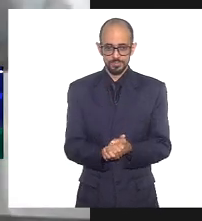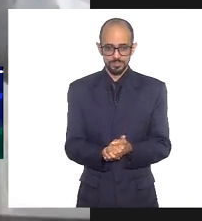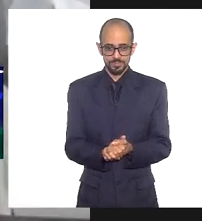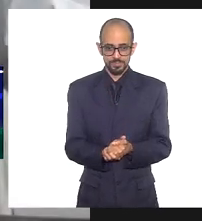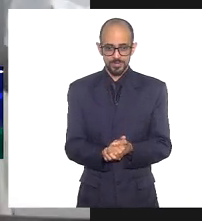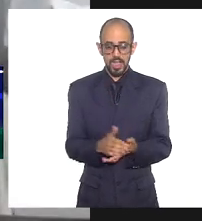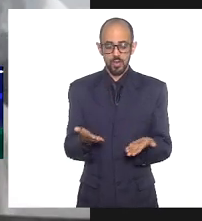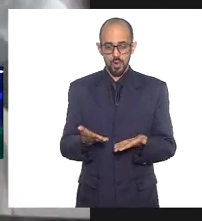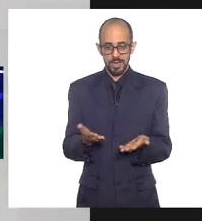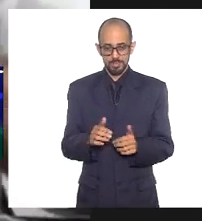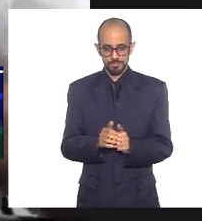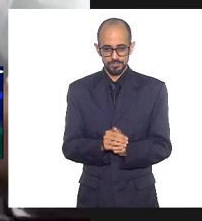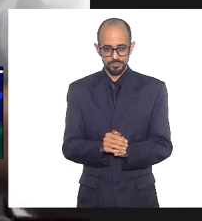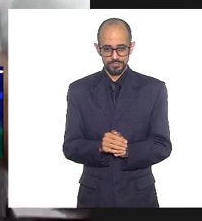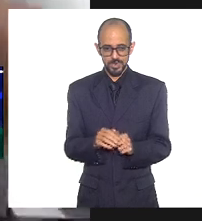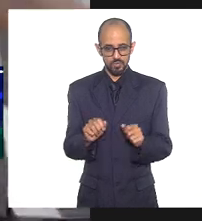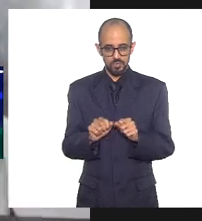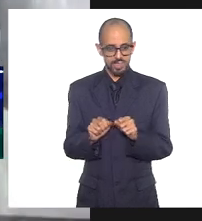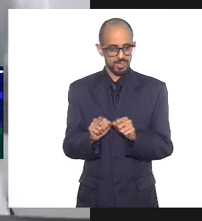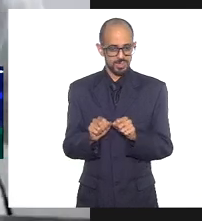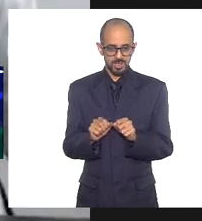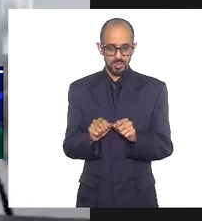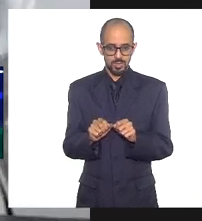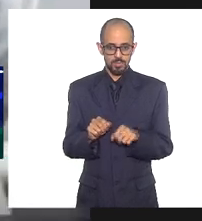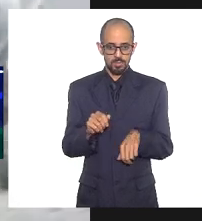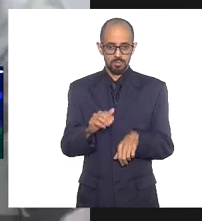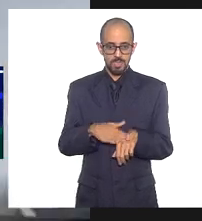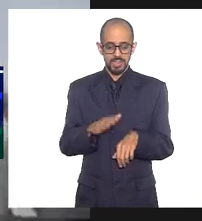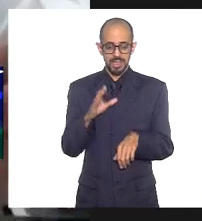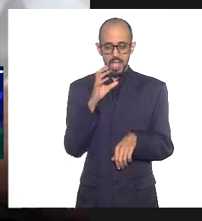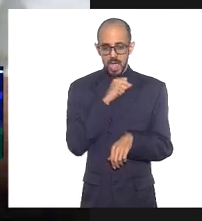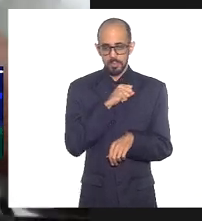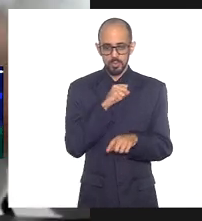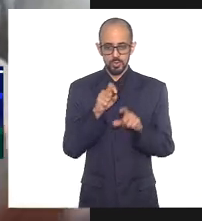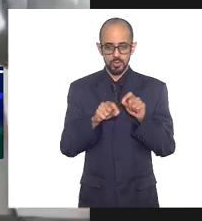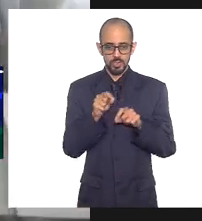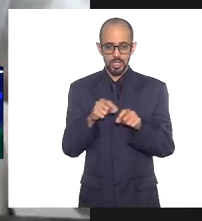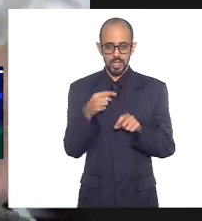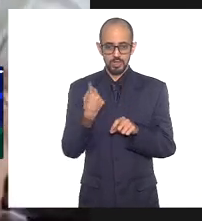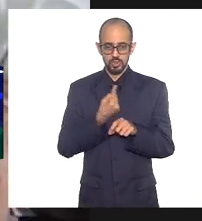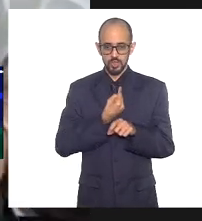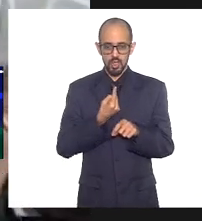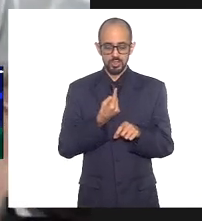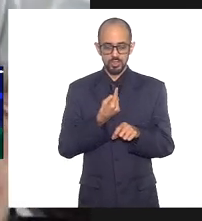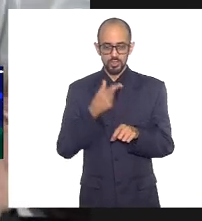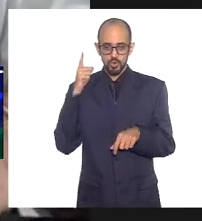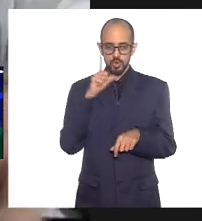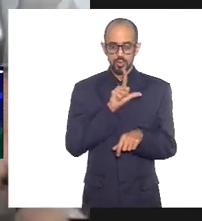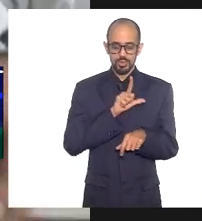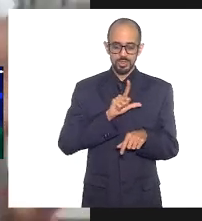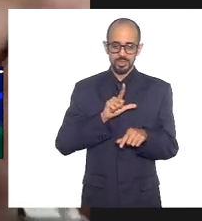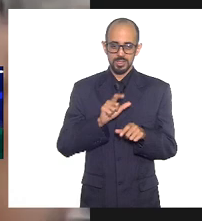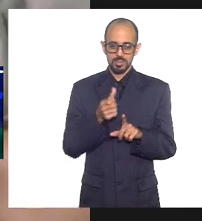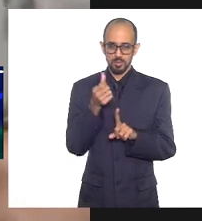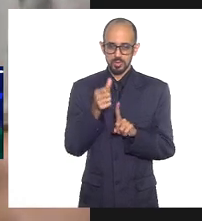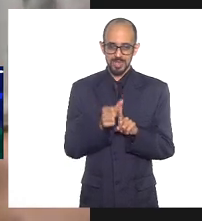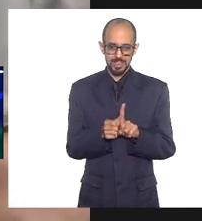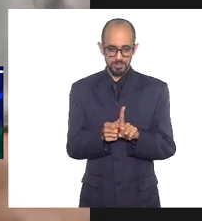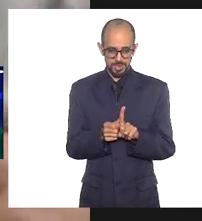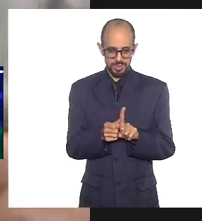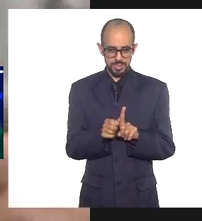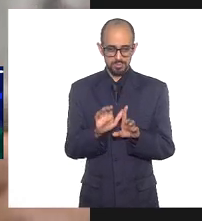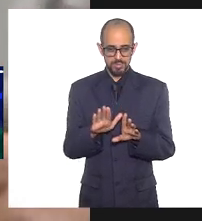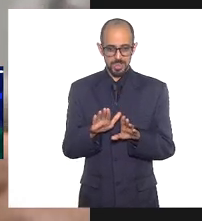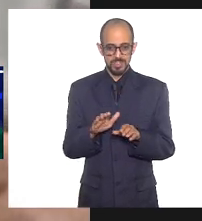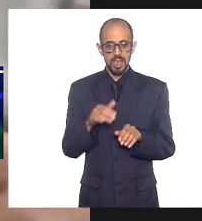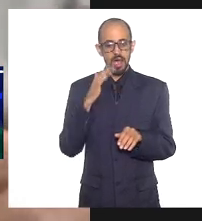trazendo aqui é muito rapidamente é as nossas conquistas durante esses seis meses tá mas eu me